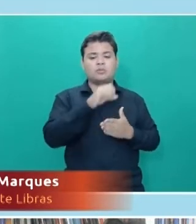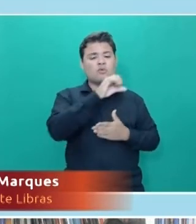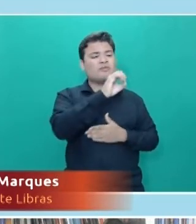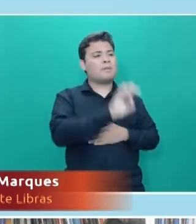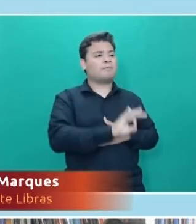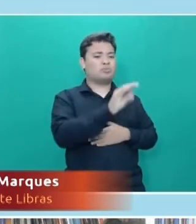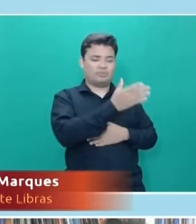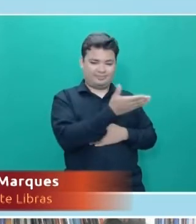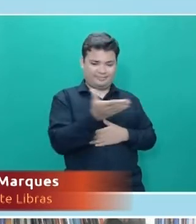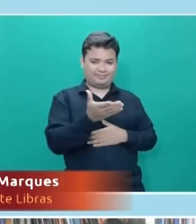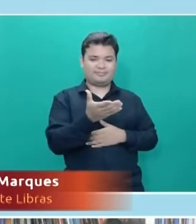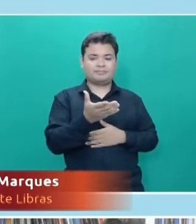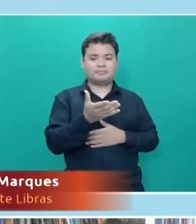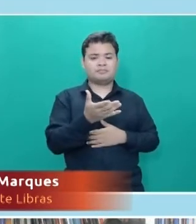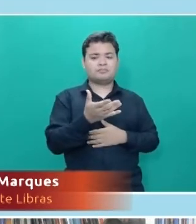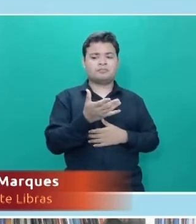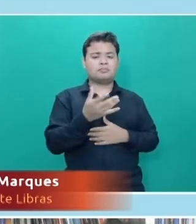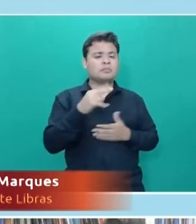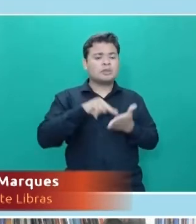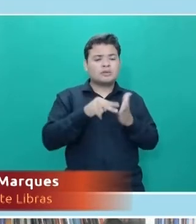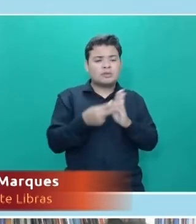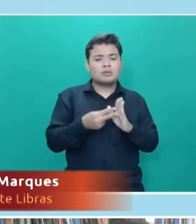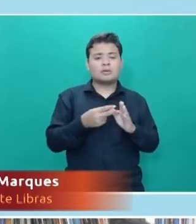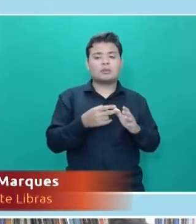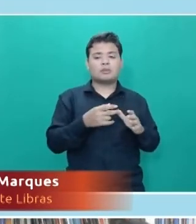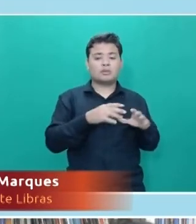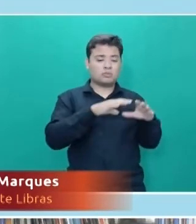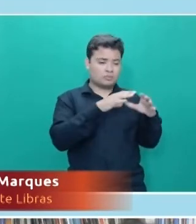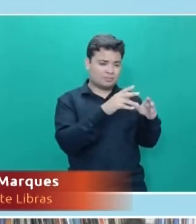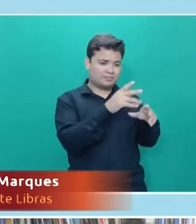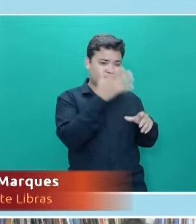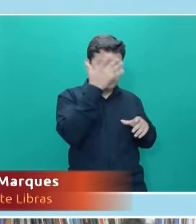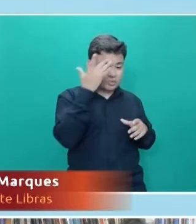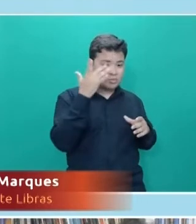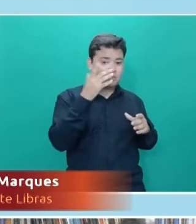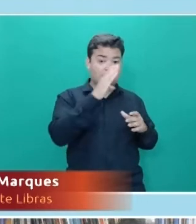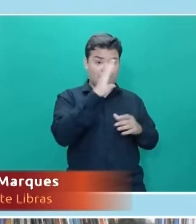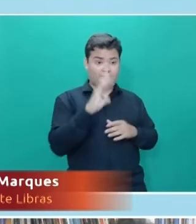mais defasar o poder de compra da brasileira e do brasileiro que está nos assistindo.